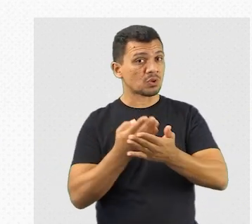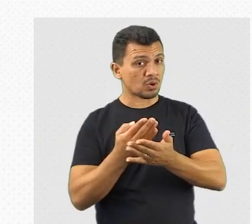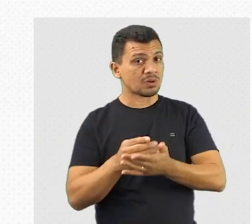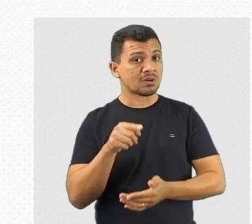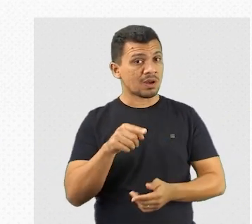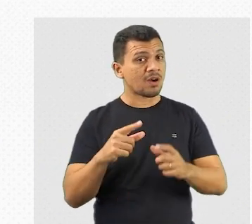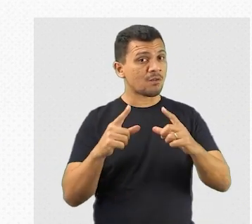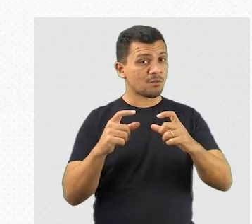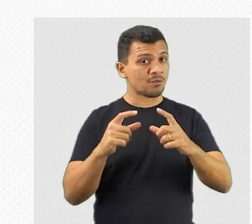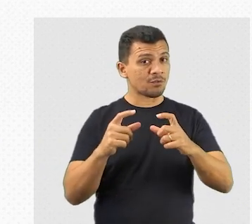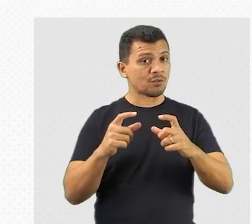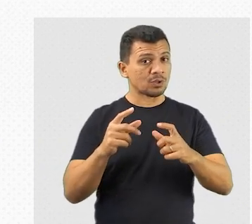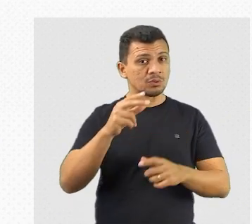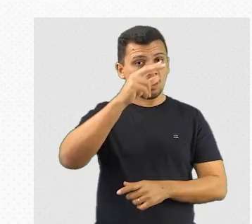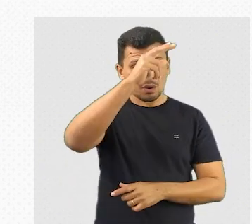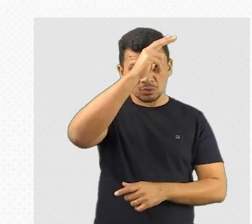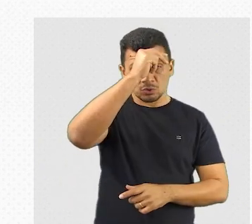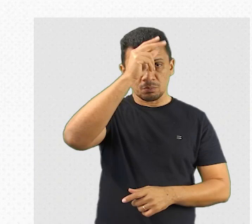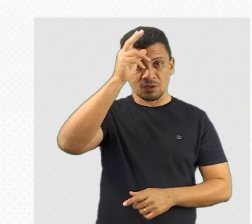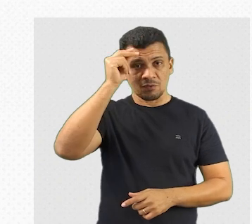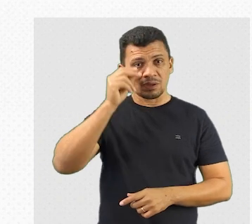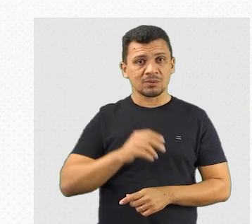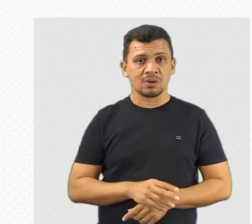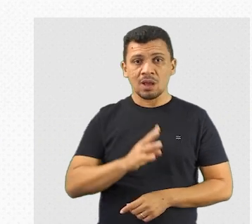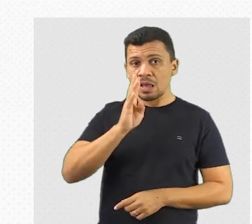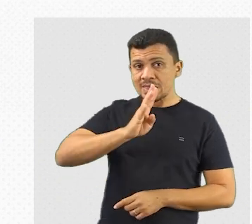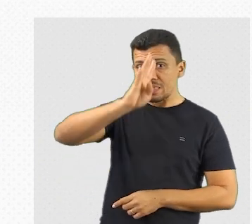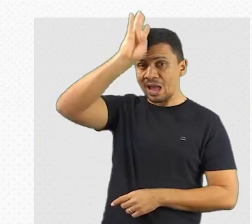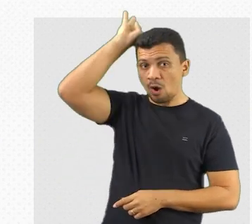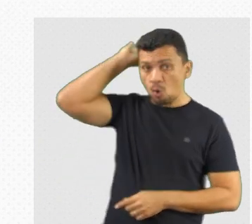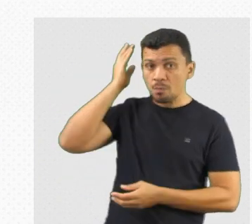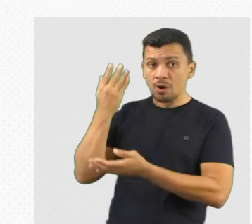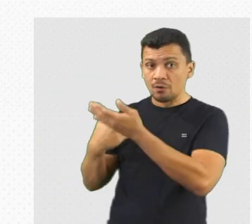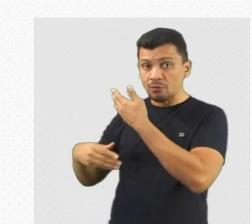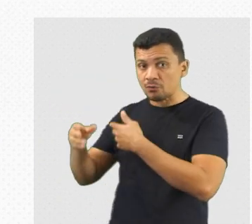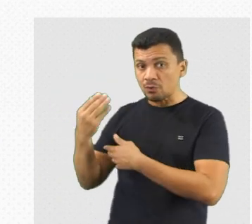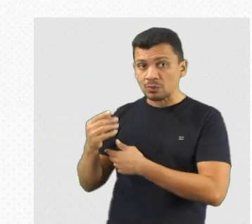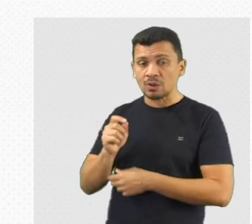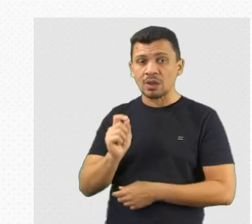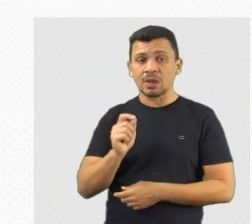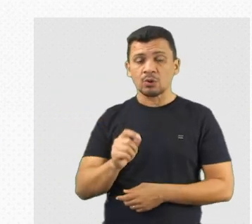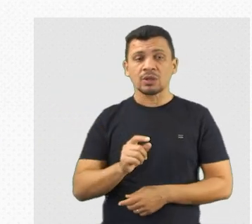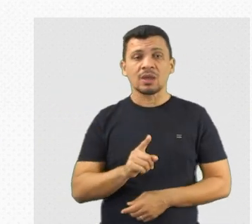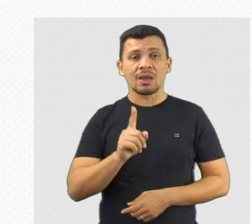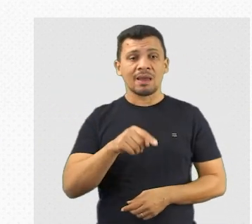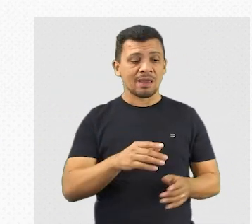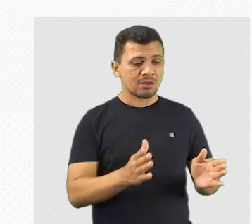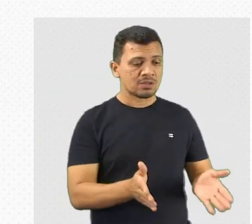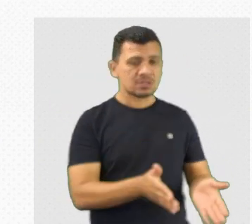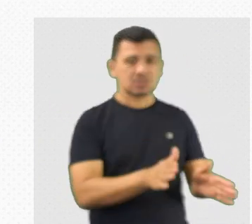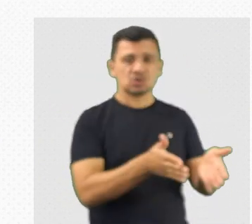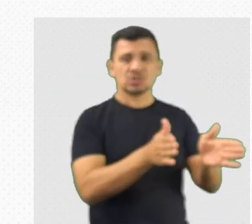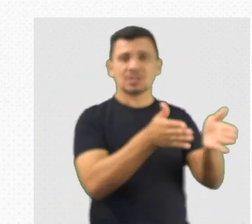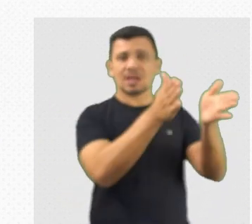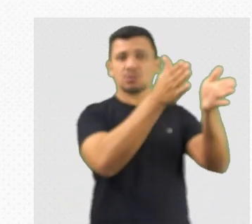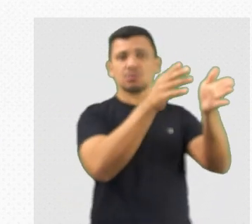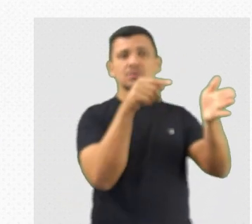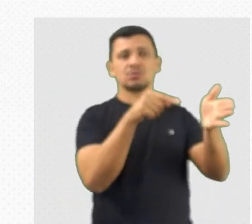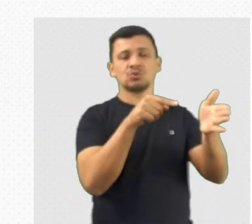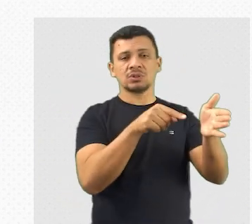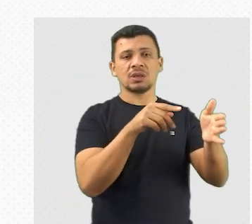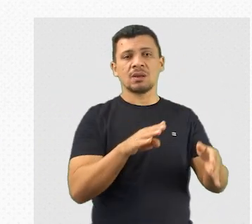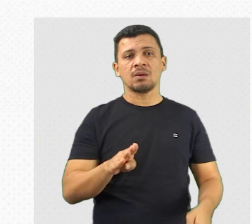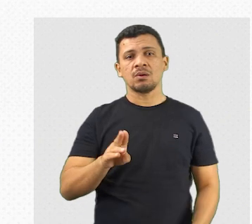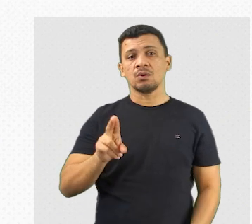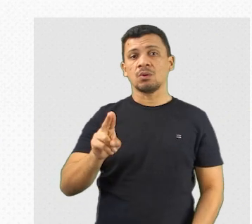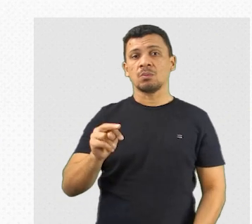prefeito. Na Roma Antiga não eram fotografias nem pinturas, em sim estátuas do busto do imperador espalhado, por exemplo, ele